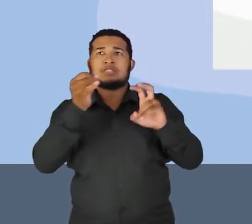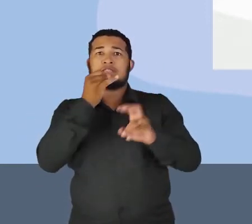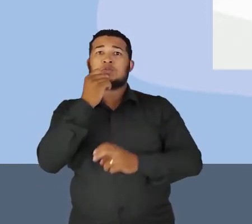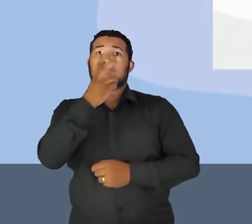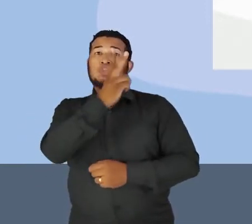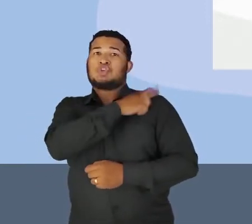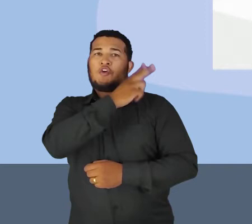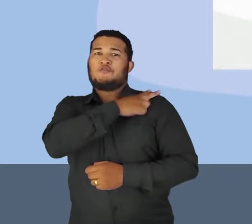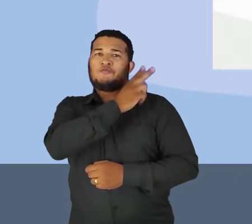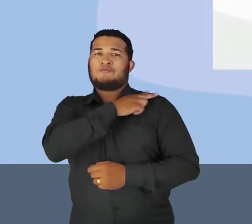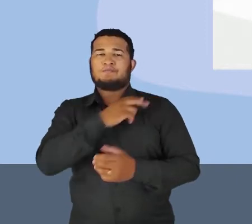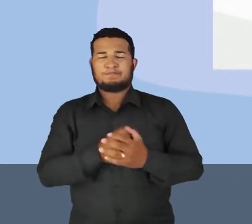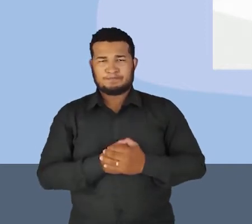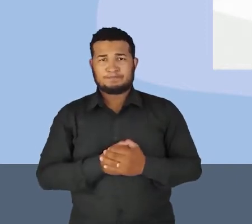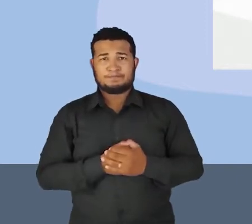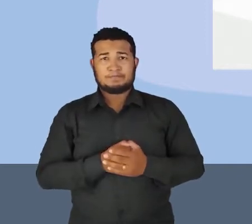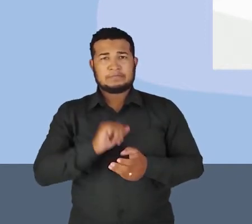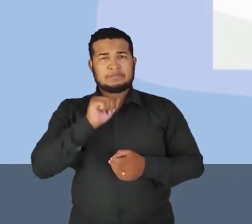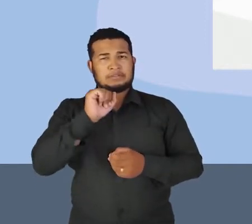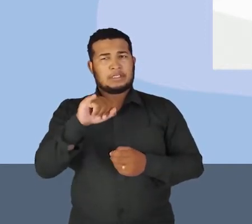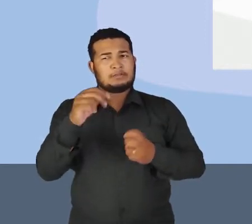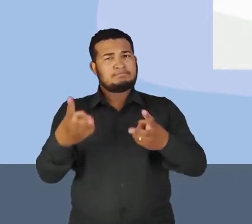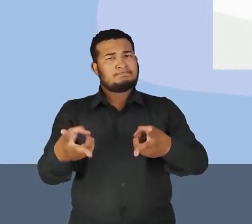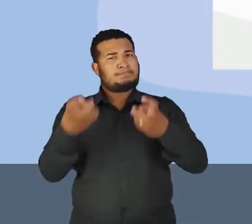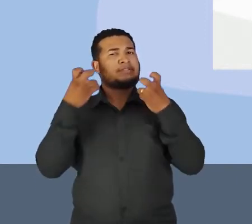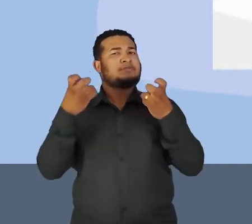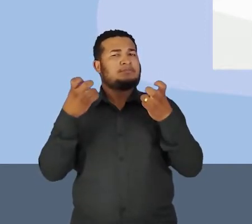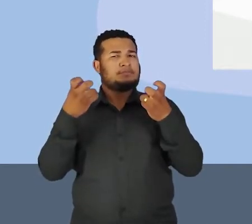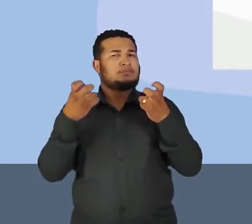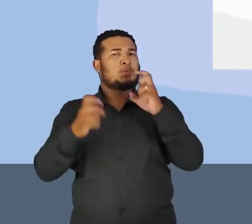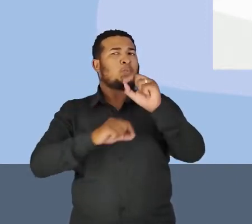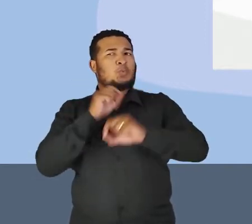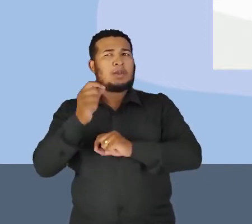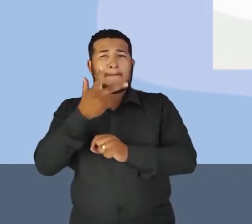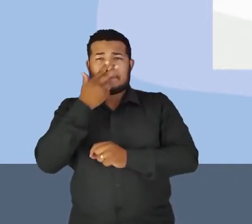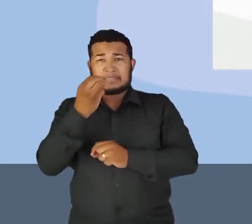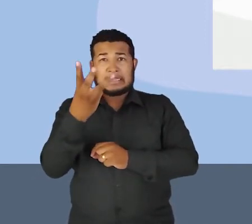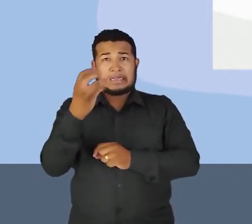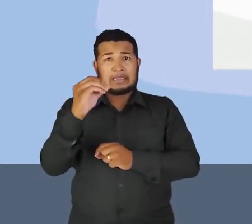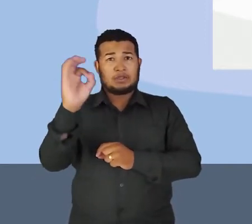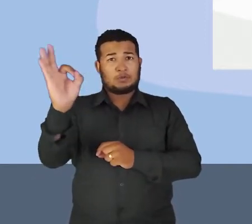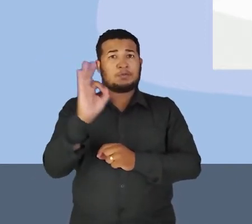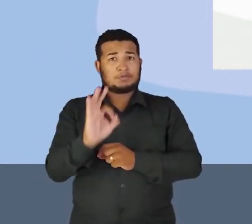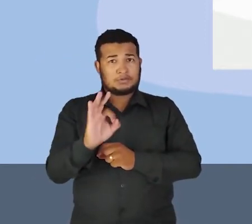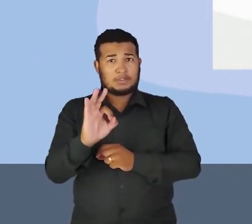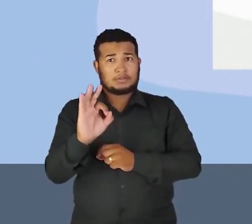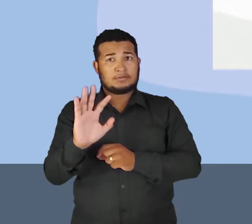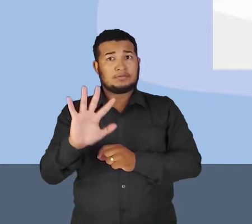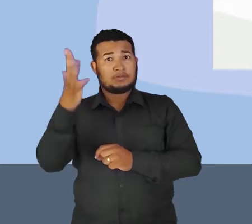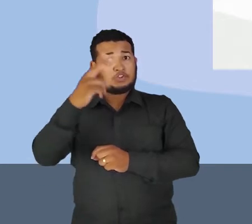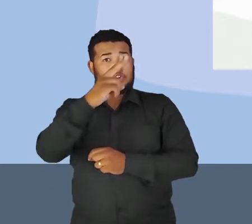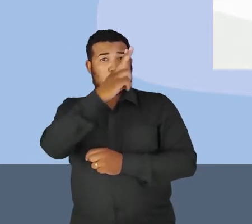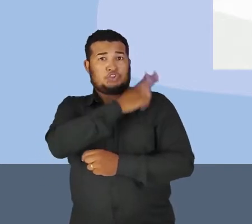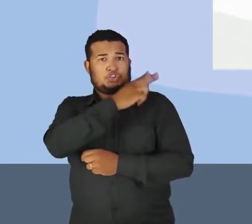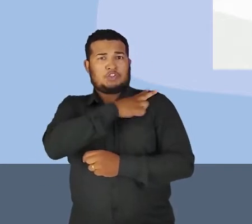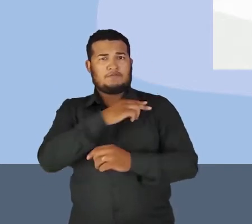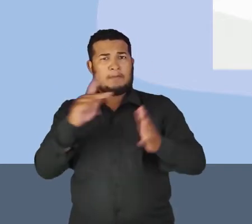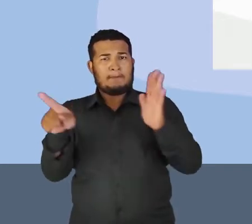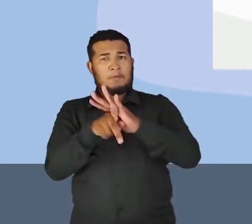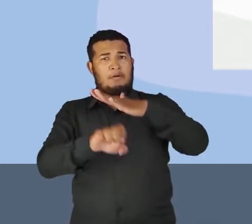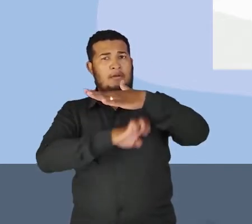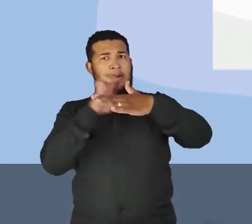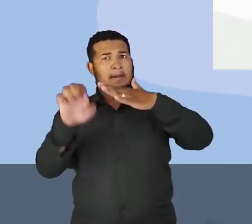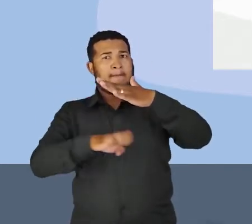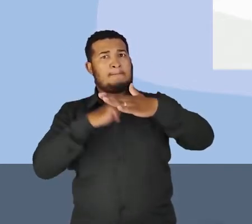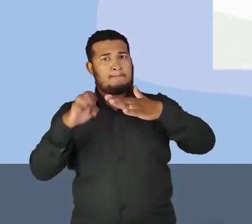chefia. Se vocês perceberem, menos de 30% dos cargos de chefia nas grandes